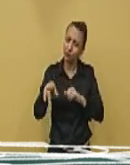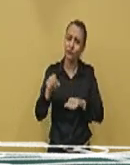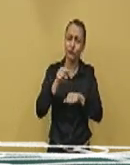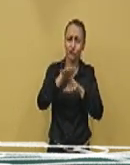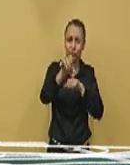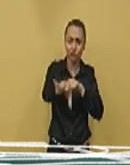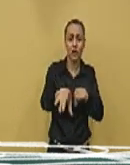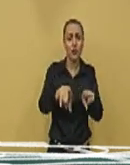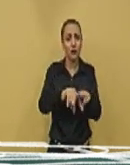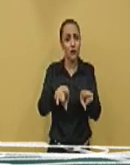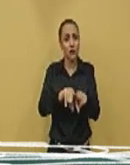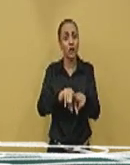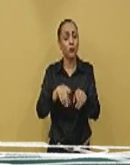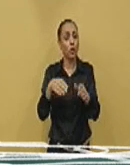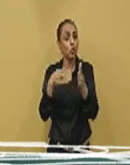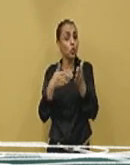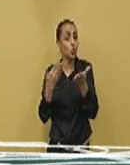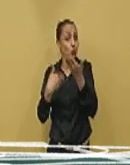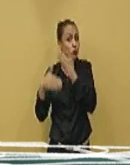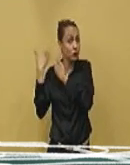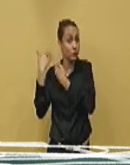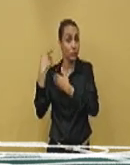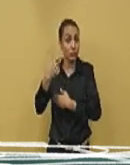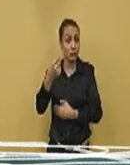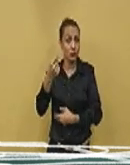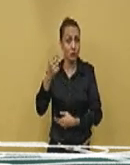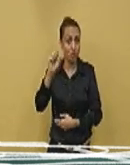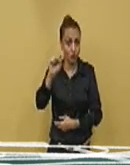um último que eu fiz agora em 2008.